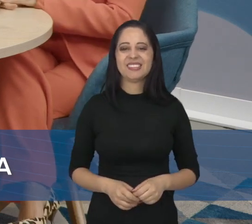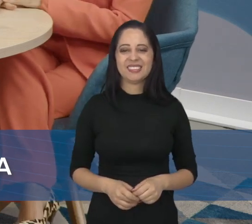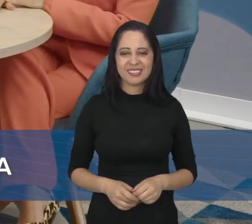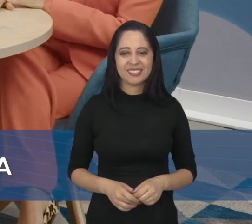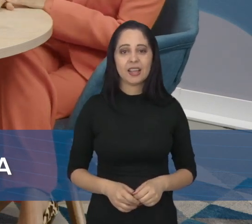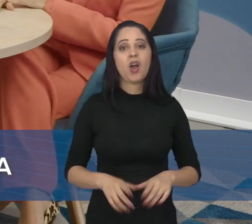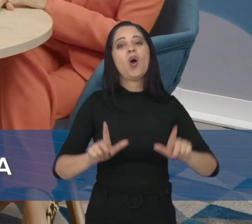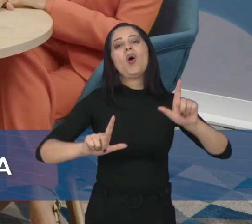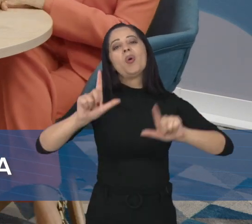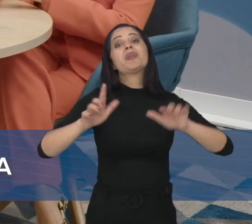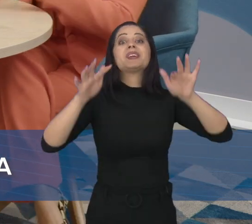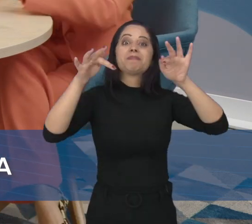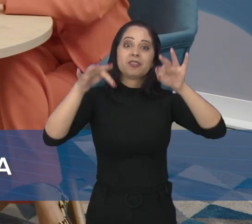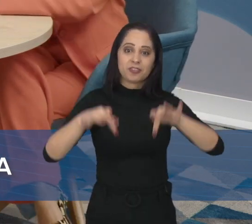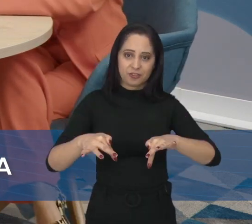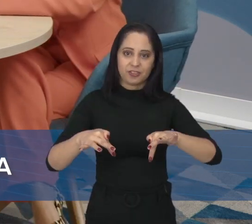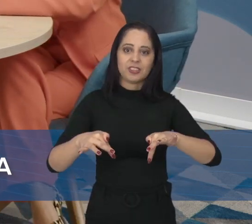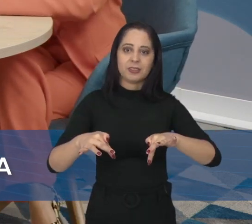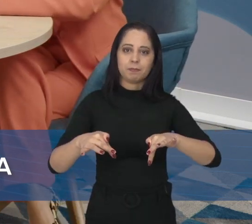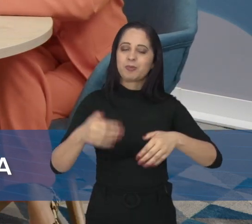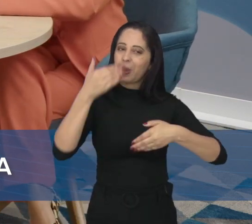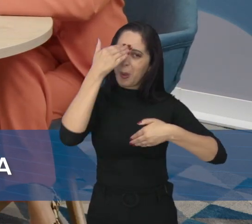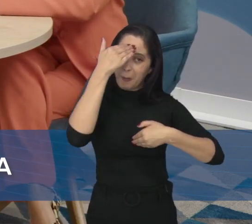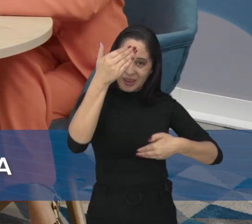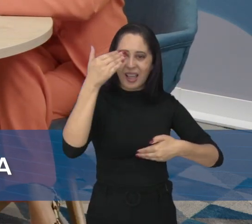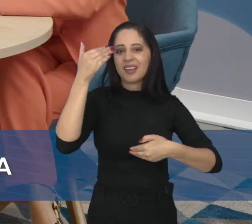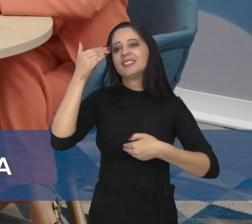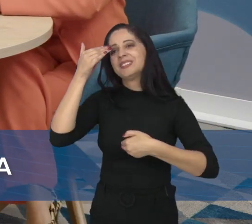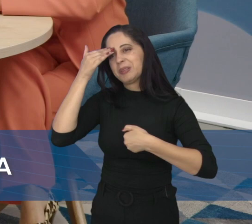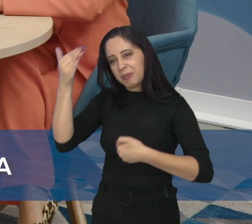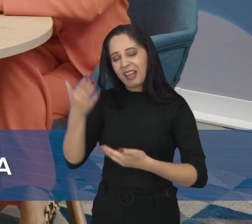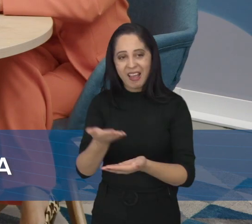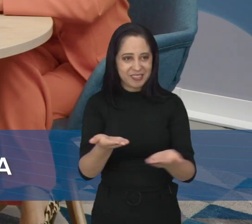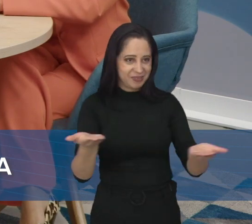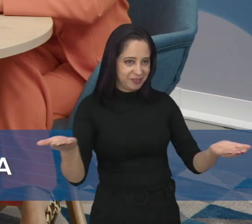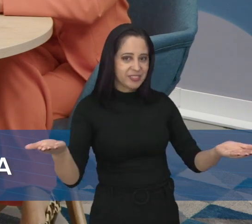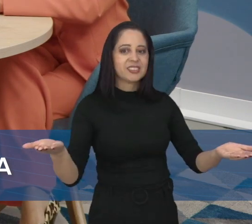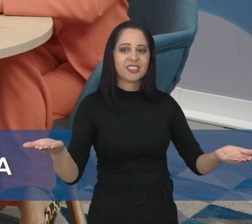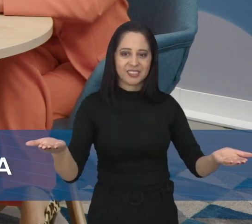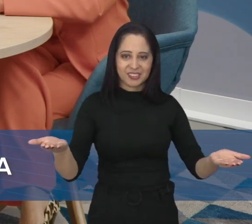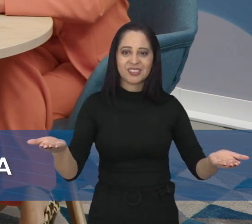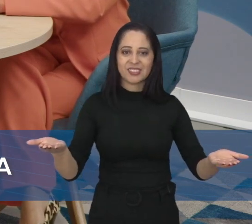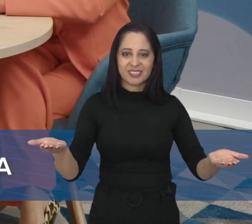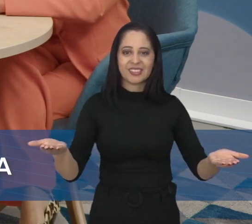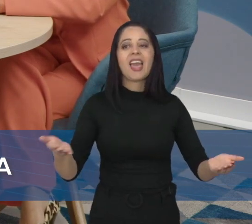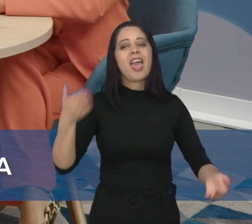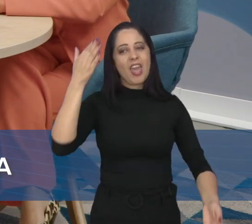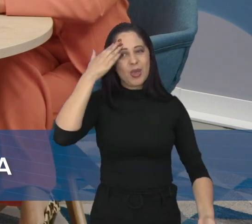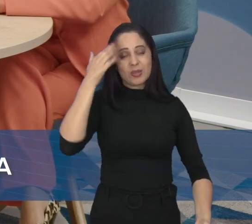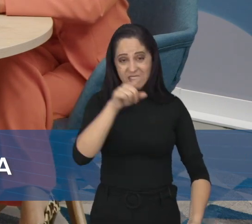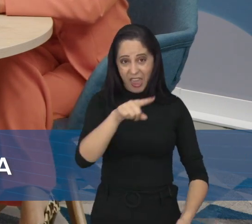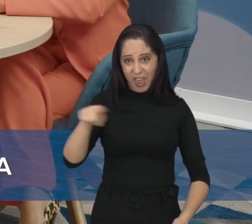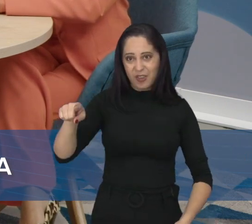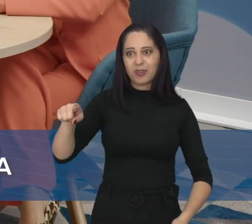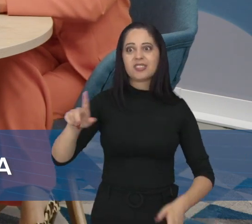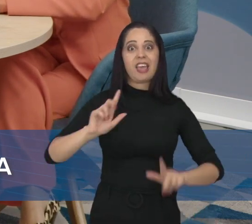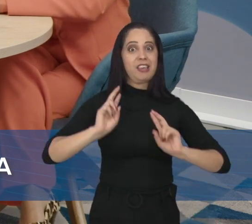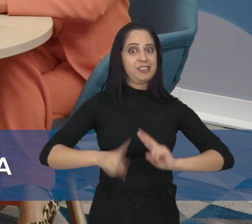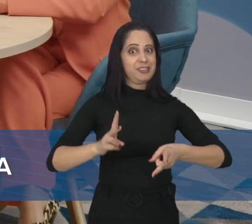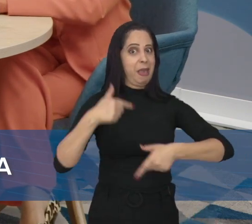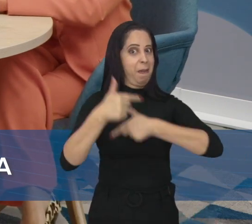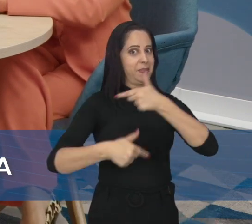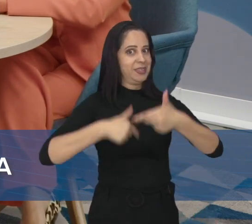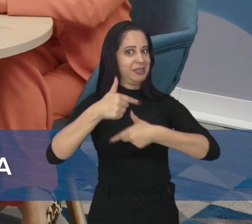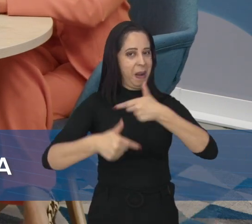frase, a gente encerra o Diálogos da Cidade de hoje. Quero agradecer mais uma vez a presença de vocês. Eu sei que as agendas são bem cheias.